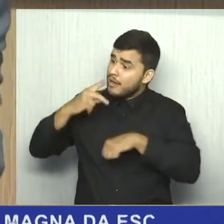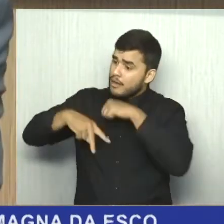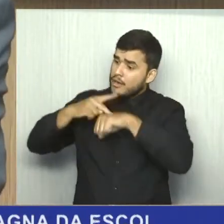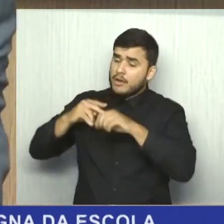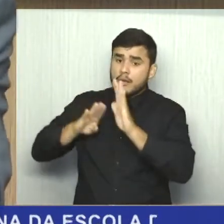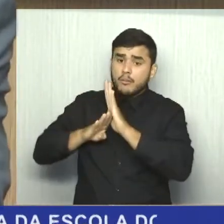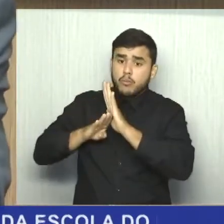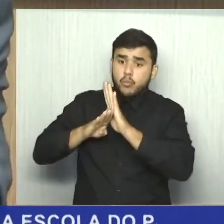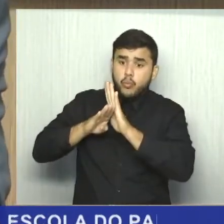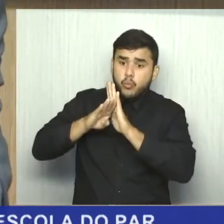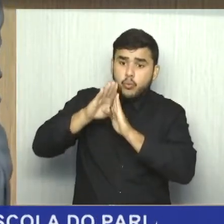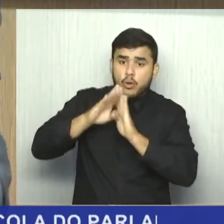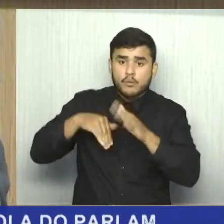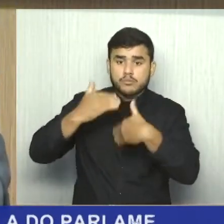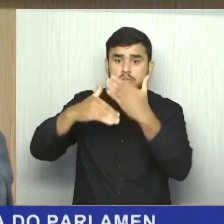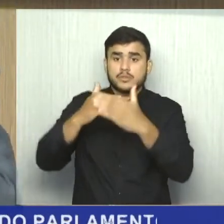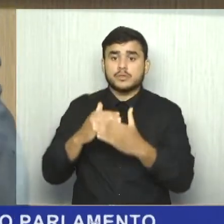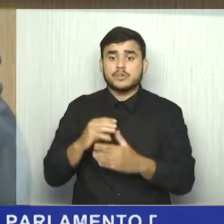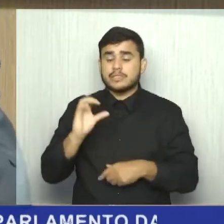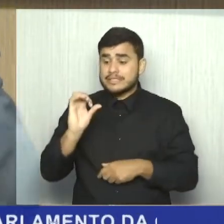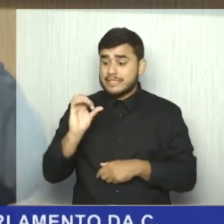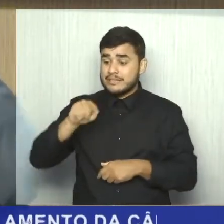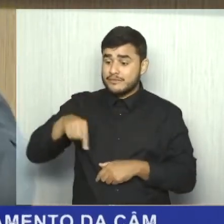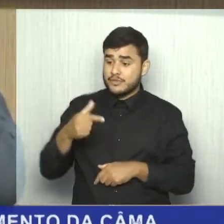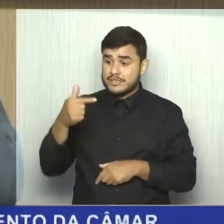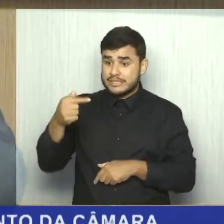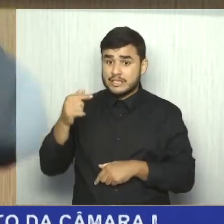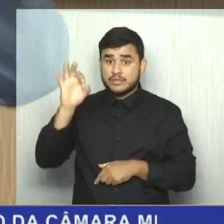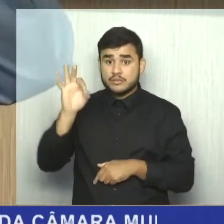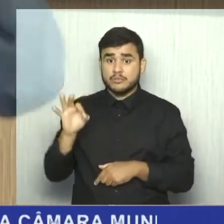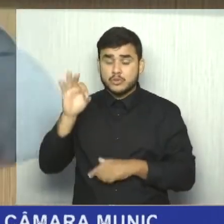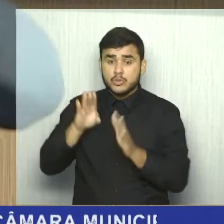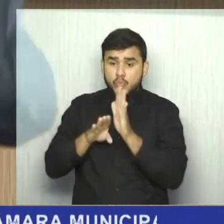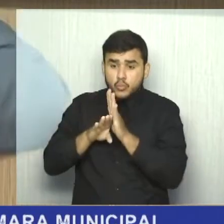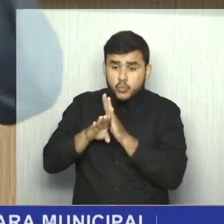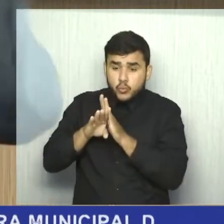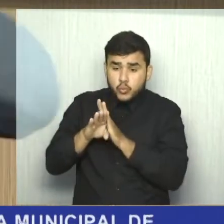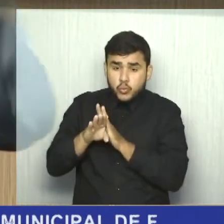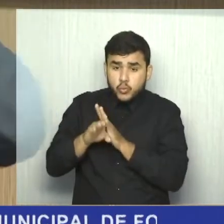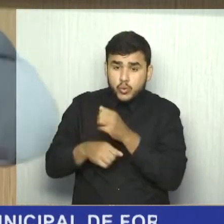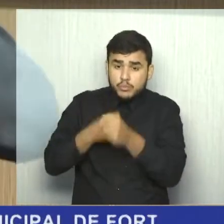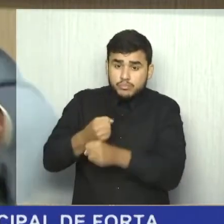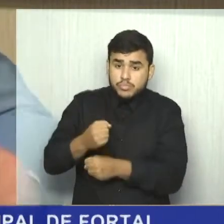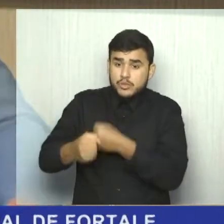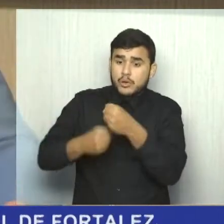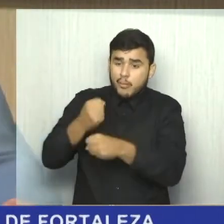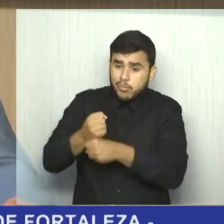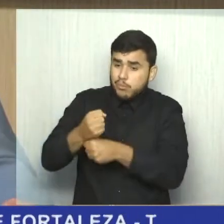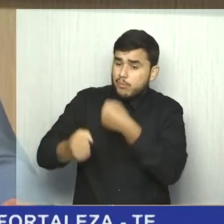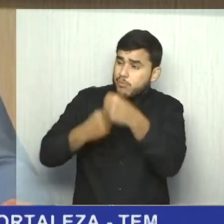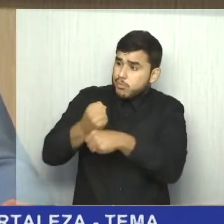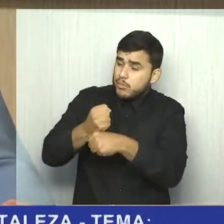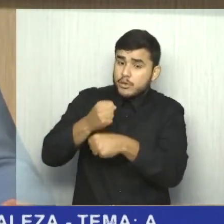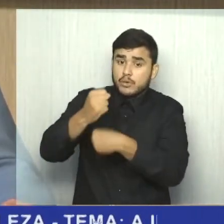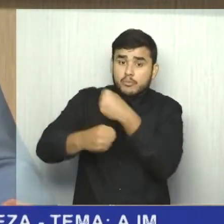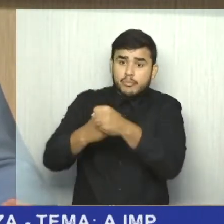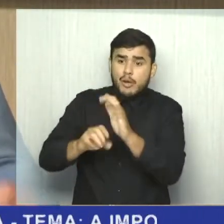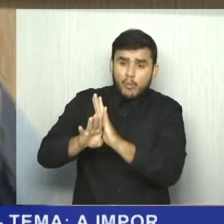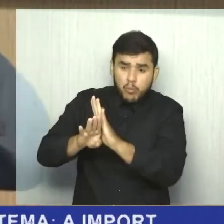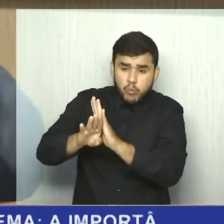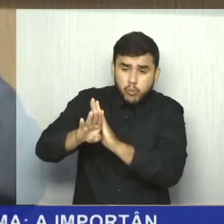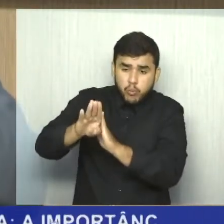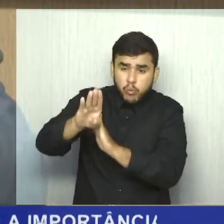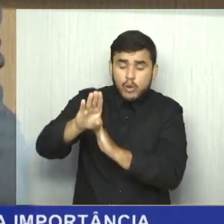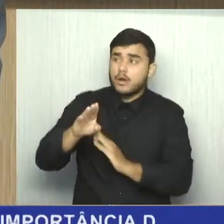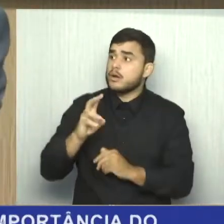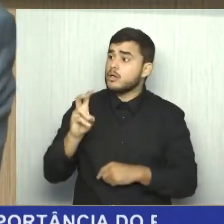crescemos 6,7% ao ano, em tiriço, que nem cantiga de grilo, todo ano, durante 50 anos. E,